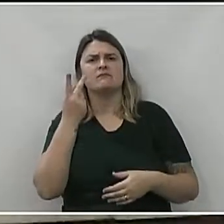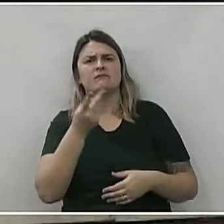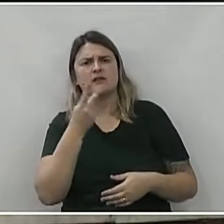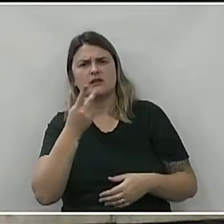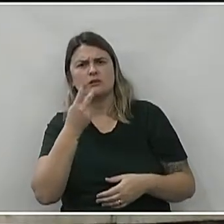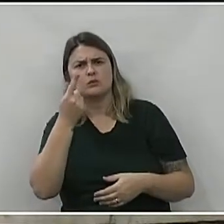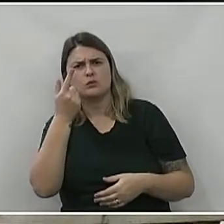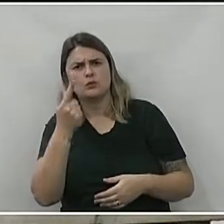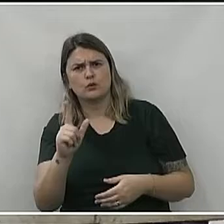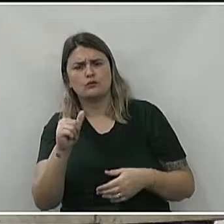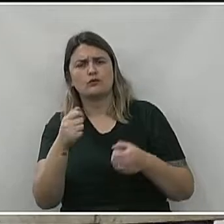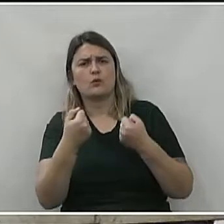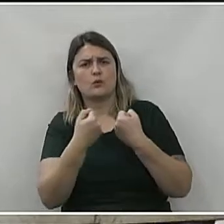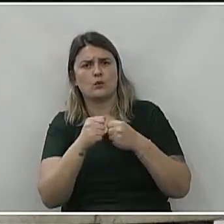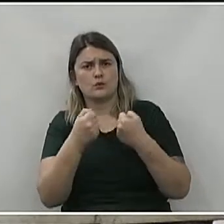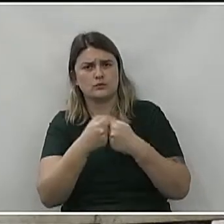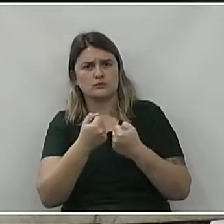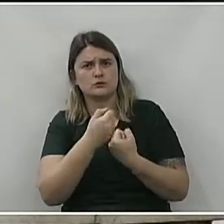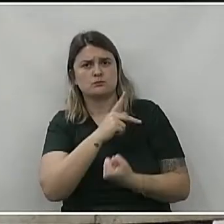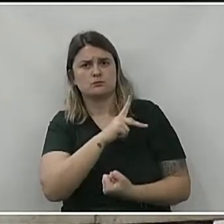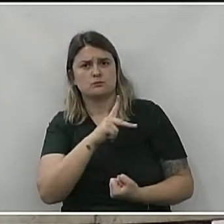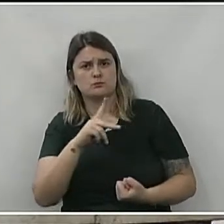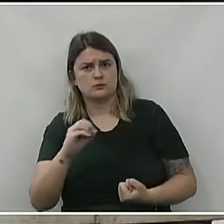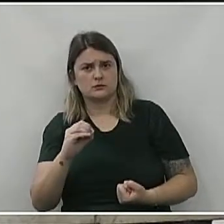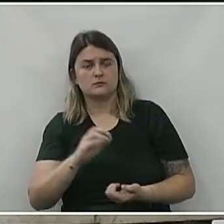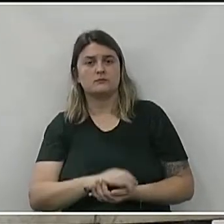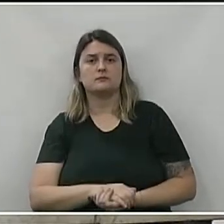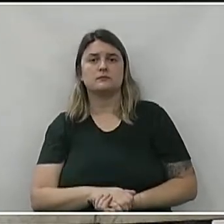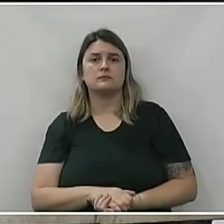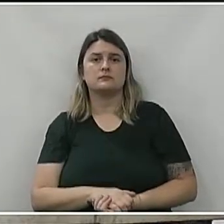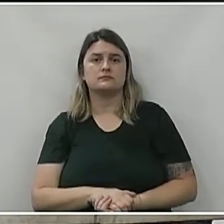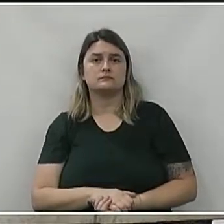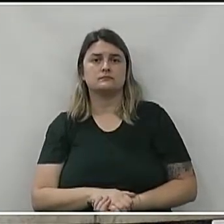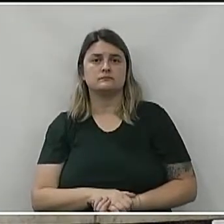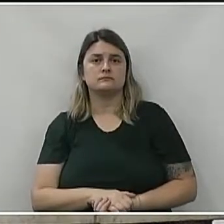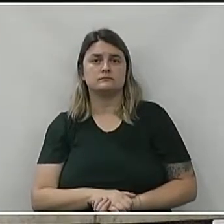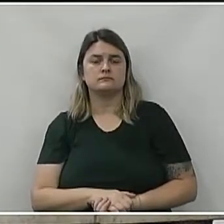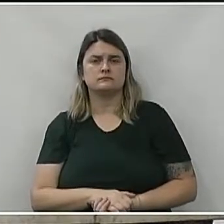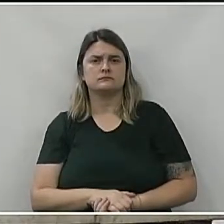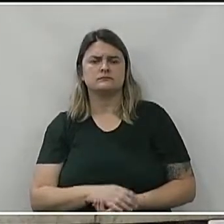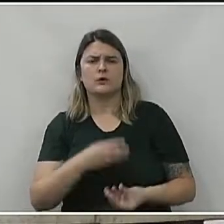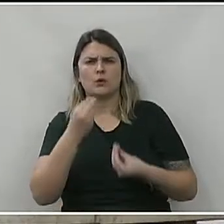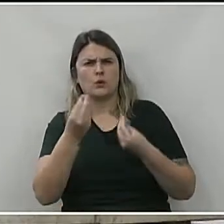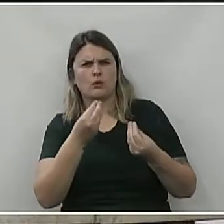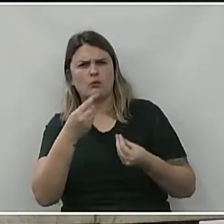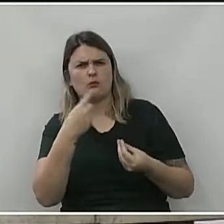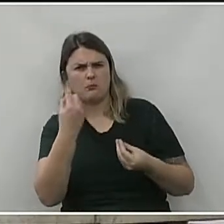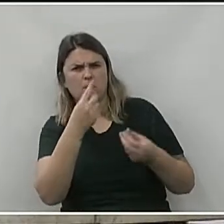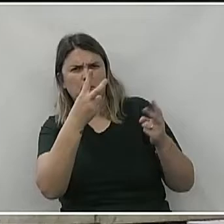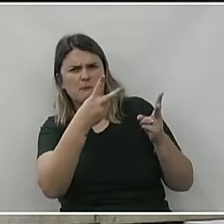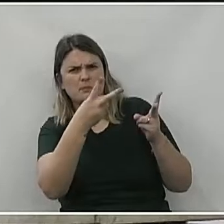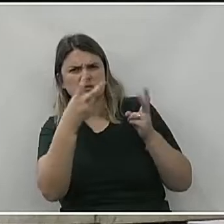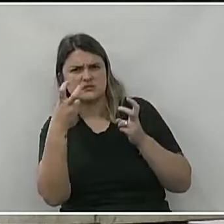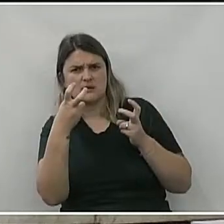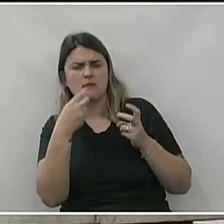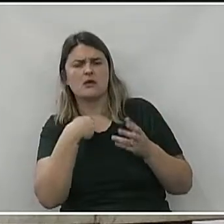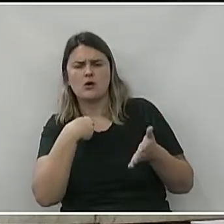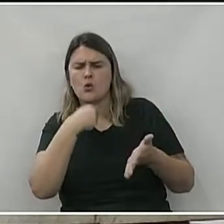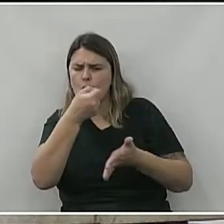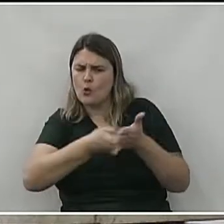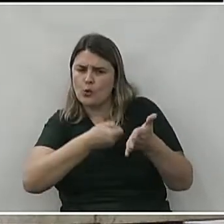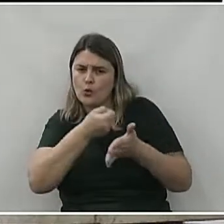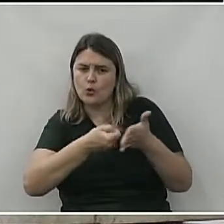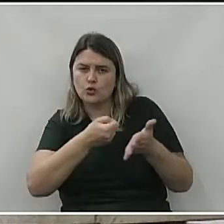falar novamente do transporte público de União da Vitória. Como é perceptível, a minha bandeira aqui